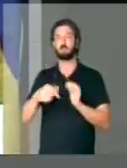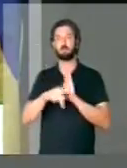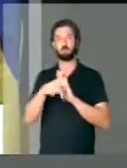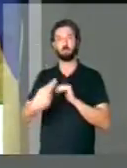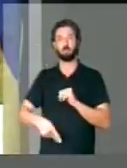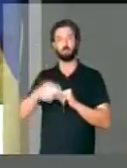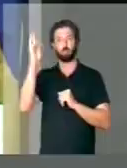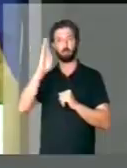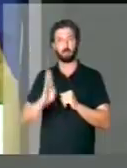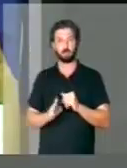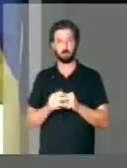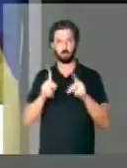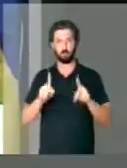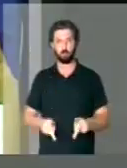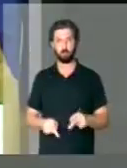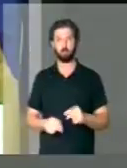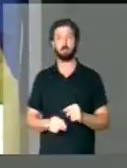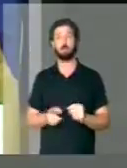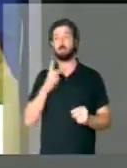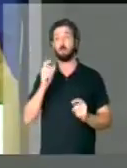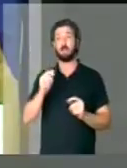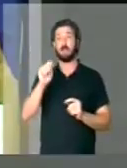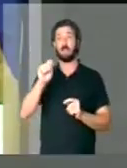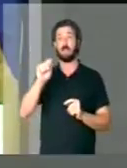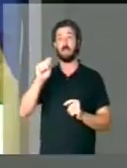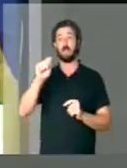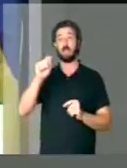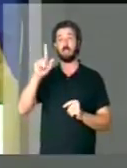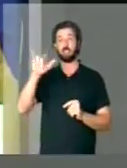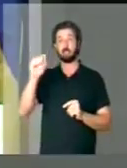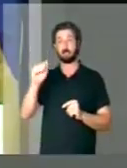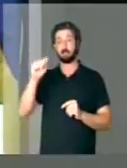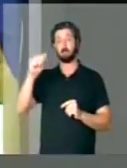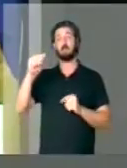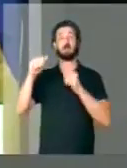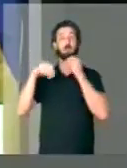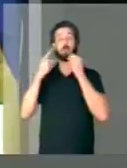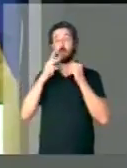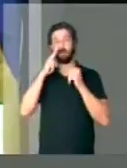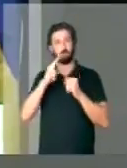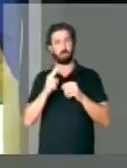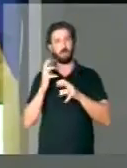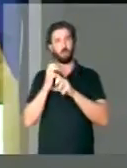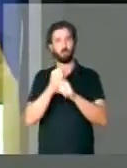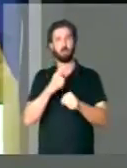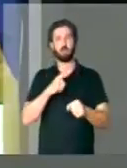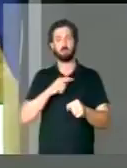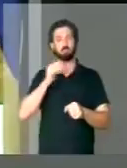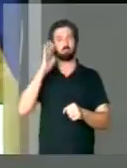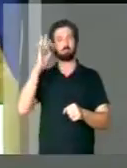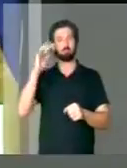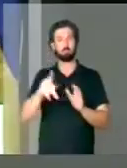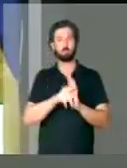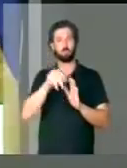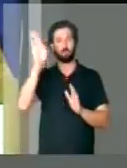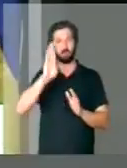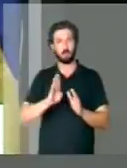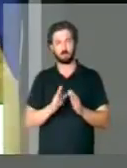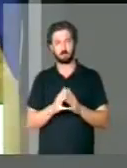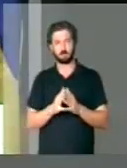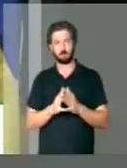brasileiro. Lá dizia que a agência Moody's vê recuperação e melhora na perspectiva do